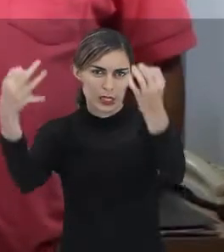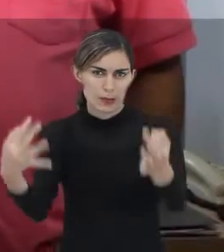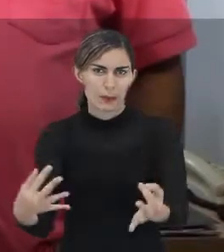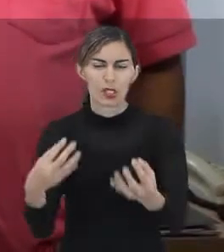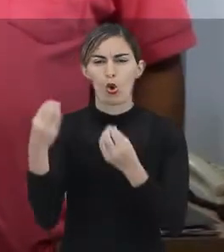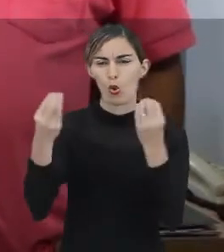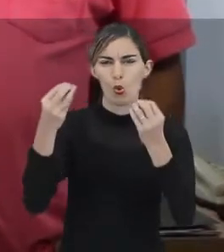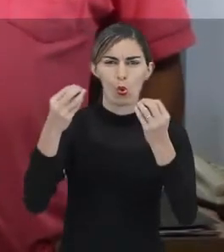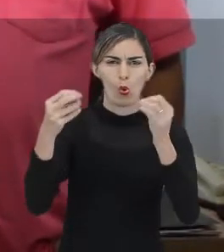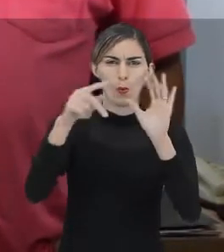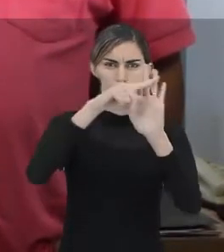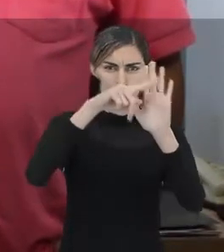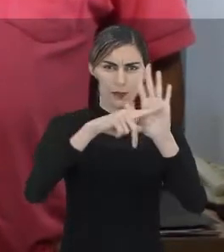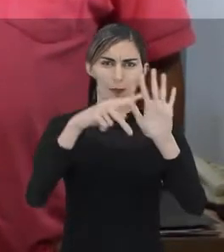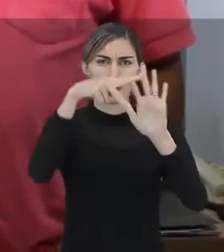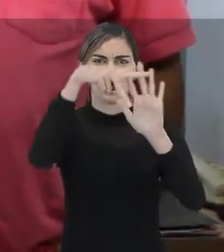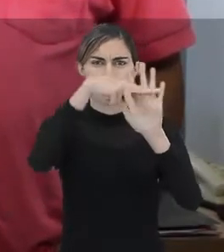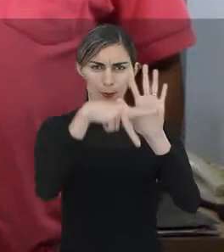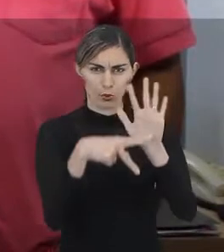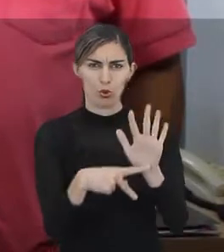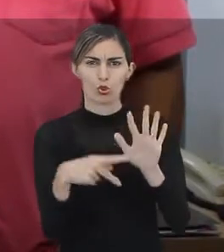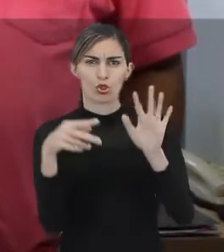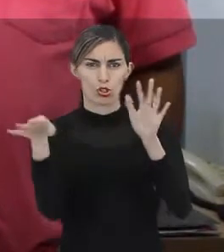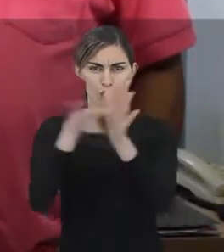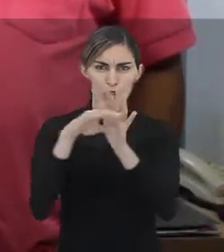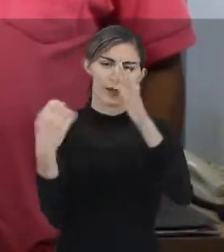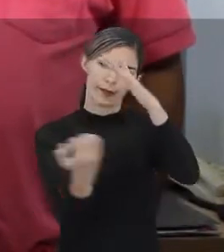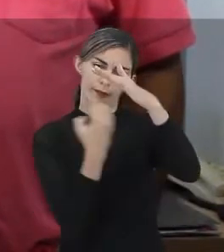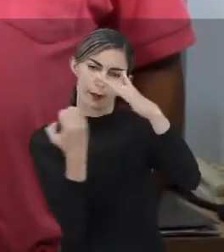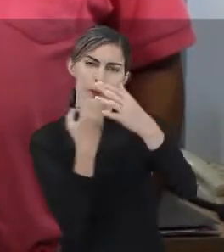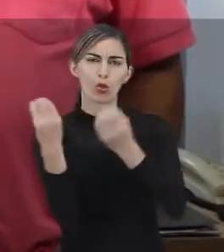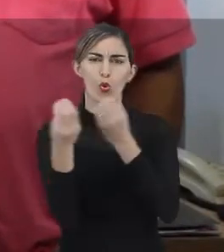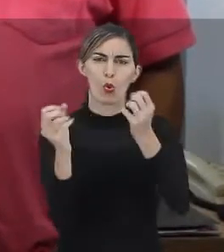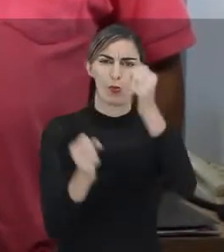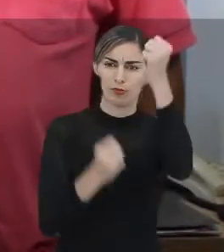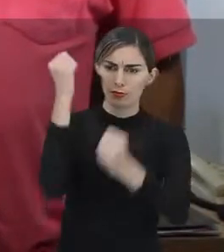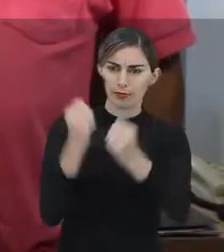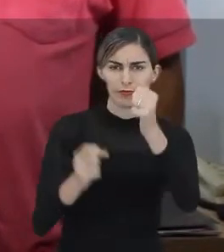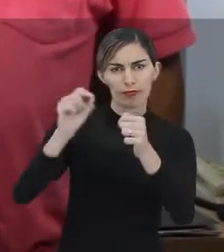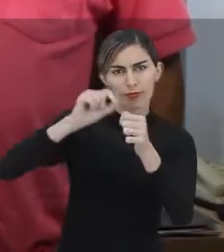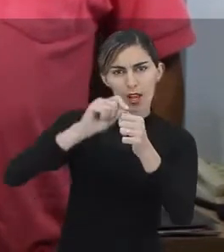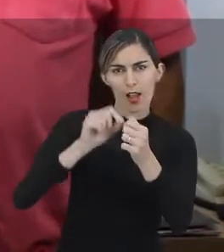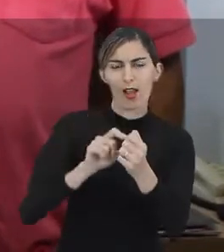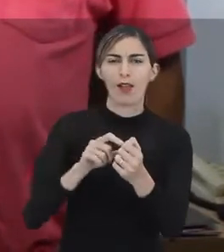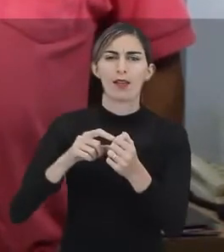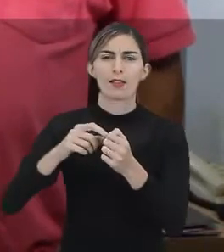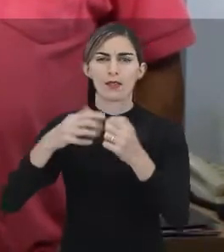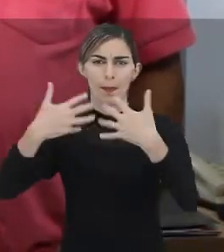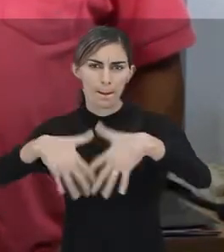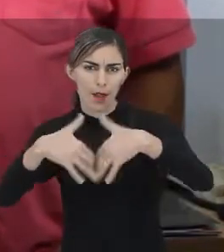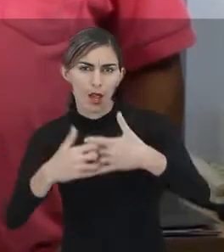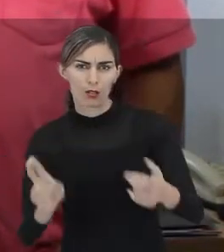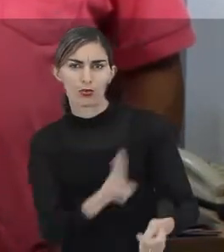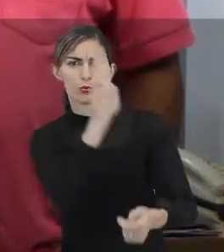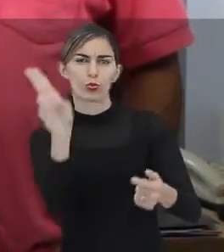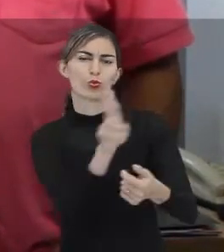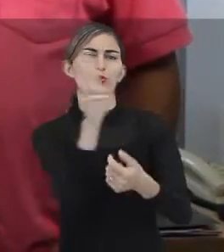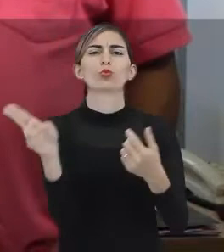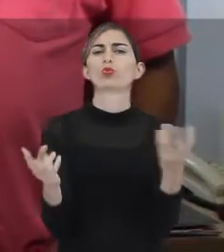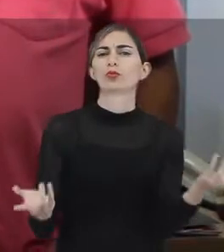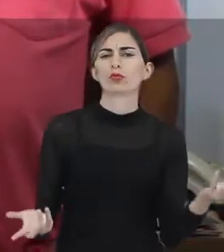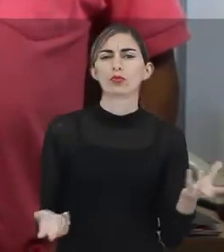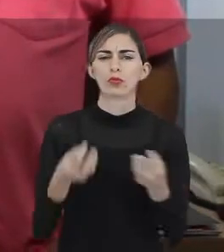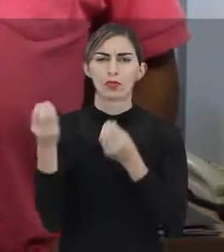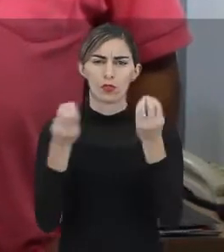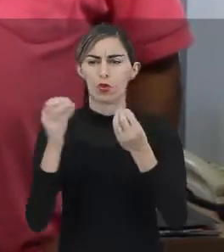que, desde o momento que o projeto chega aqui chega na empresa, como ele é produzido, as máquinas que são usadas.